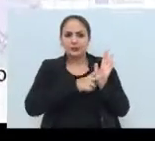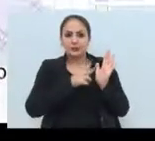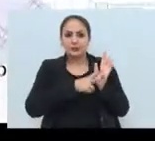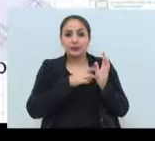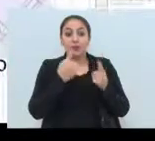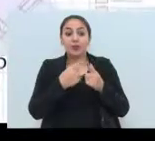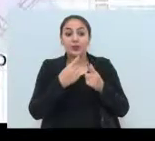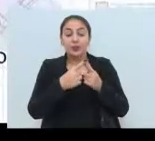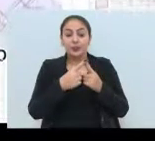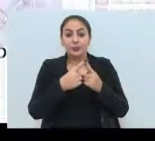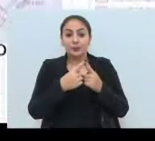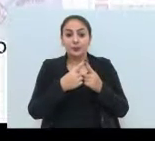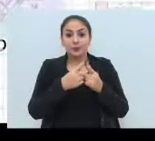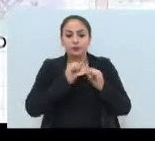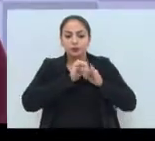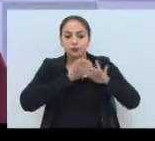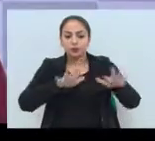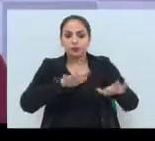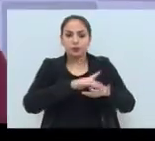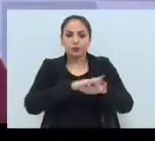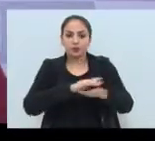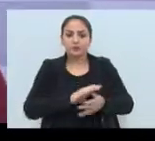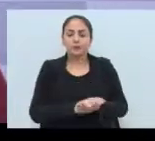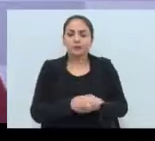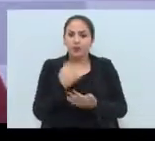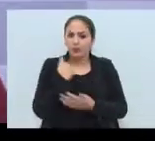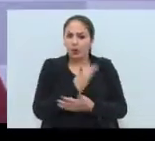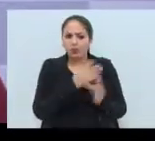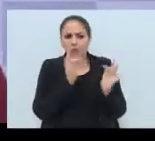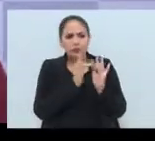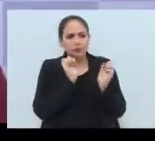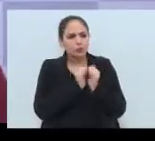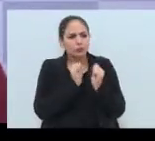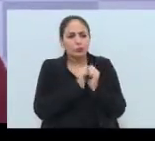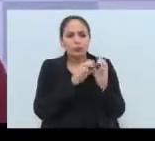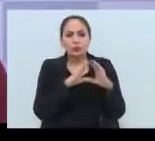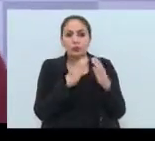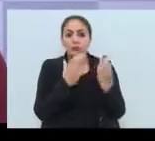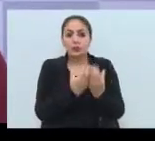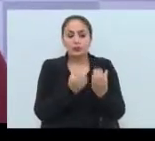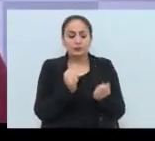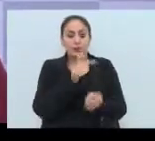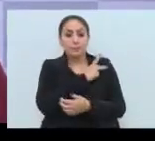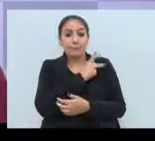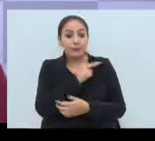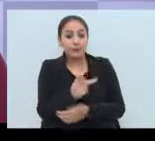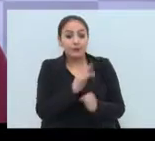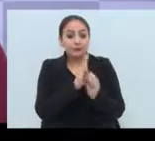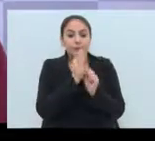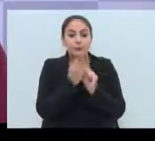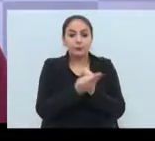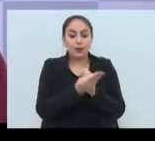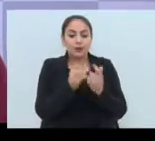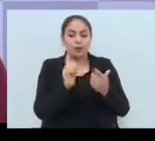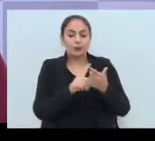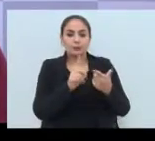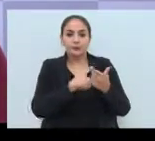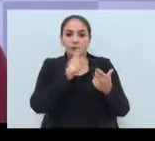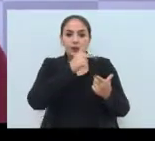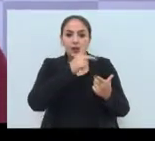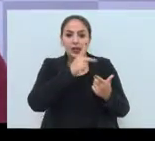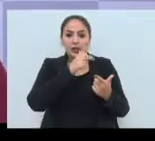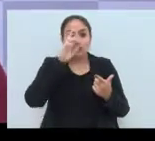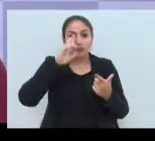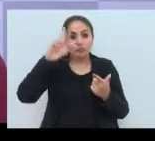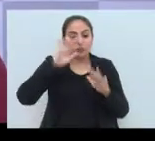para o risco de surto da doença. O que nos motivou assim foi em contato com as comunidades, né? Presidente de bairro, diretores de